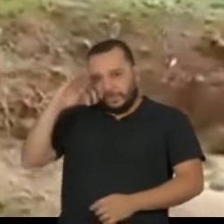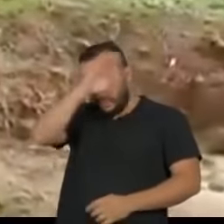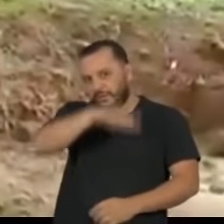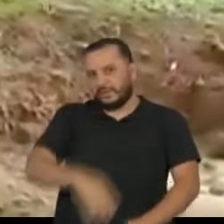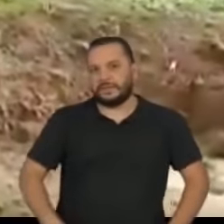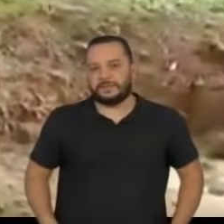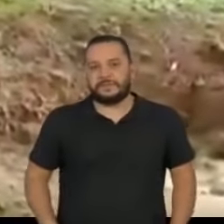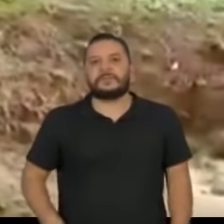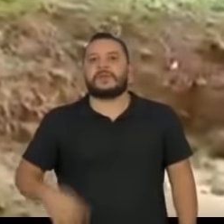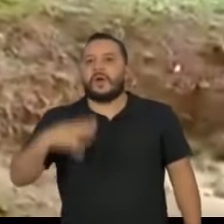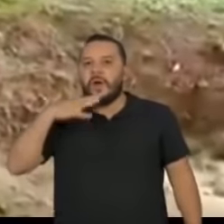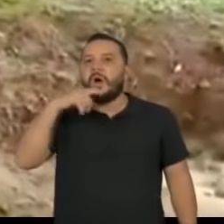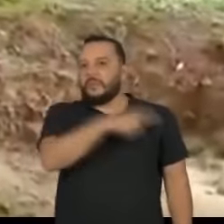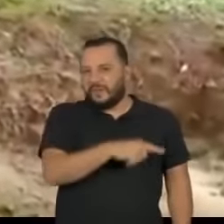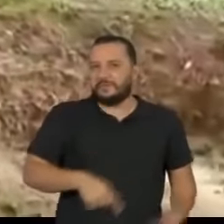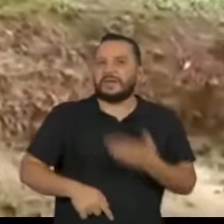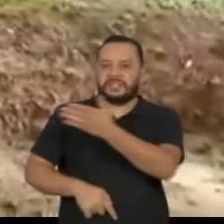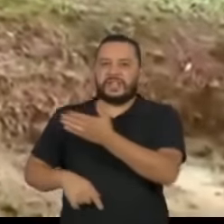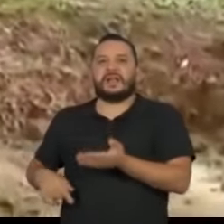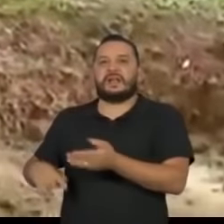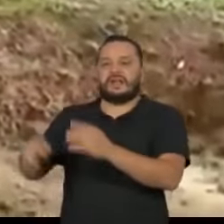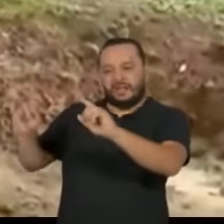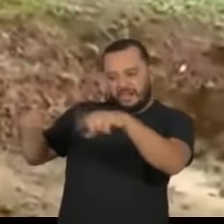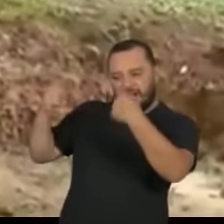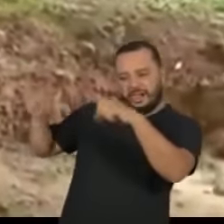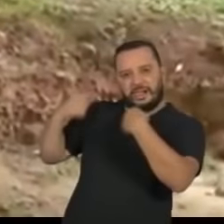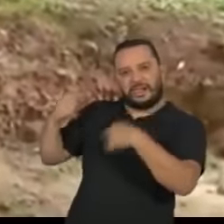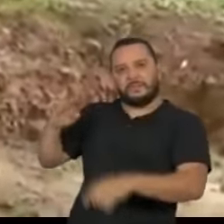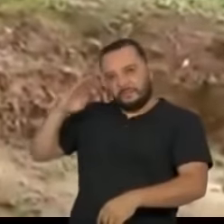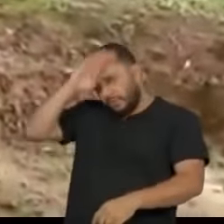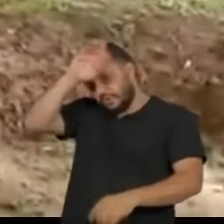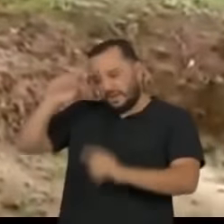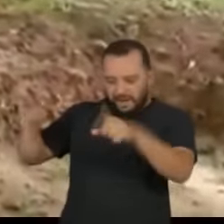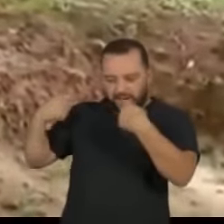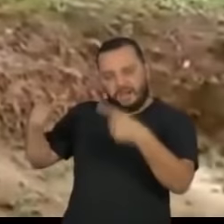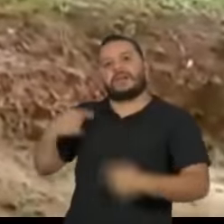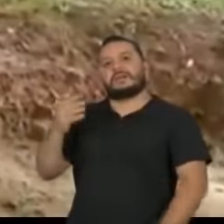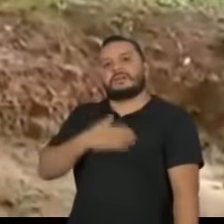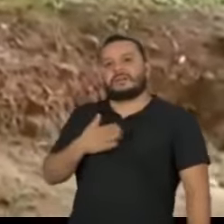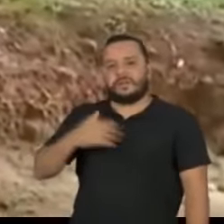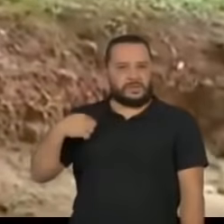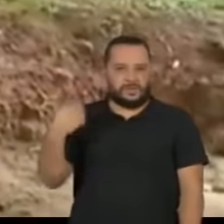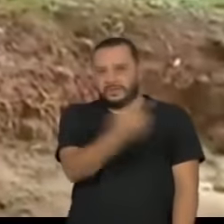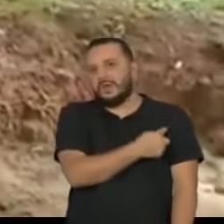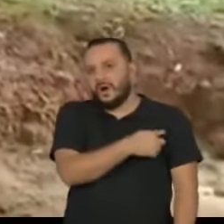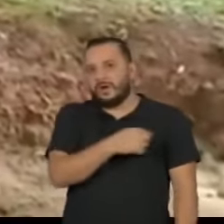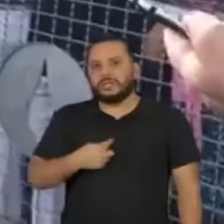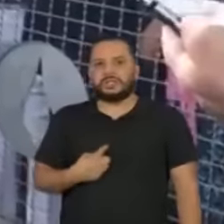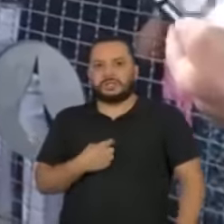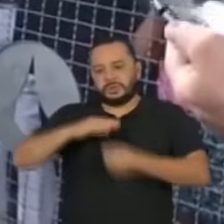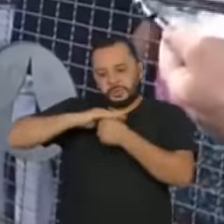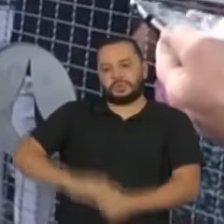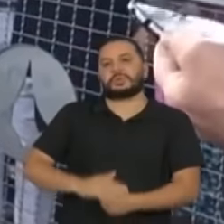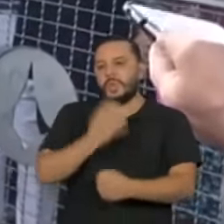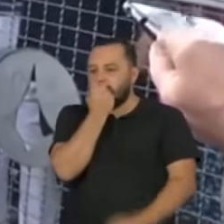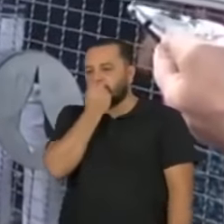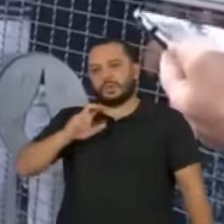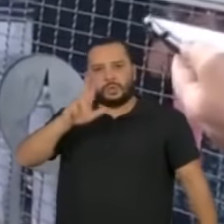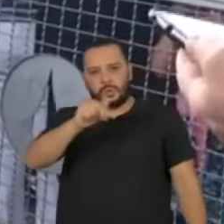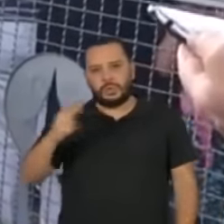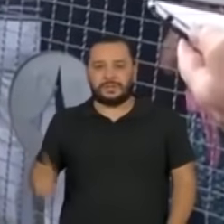é obviamente uma retaliação para o governo Bolsonaro. Nós nunca vamos ser intimidados. O